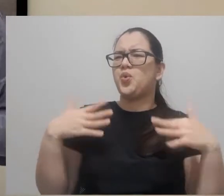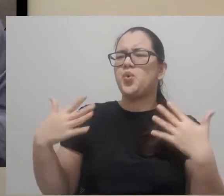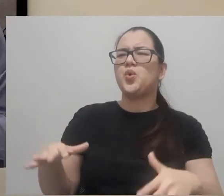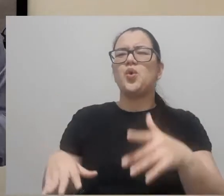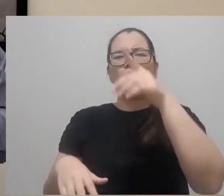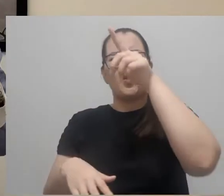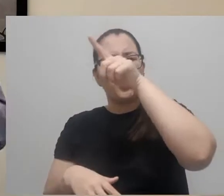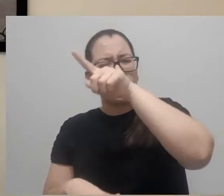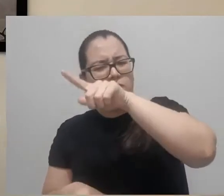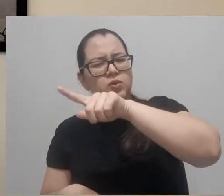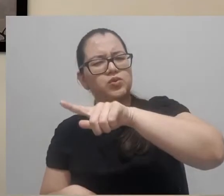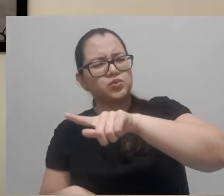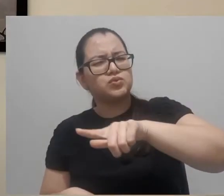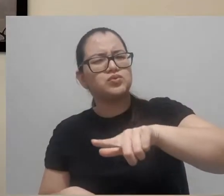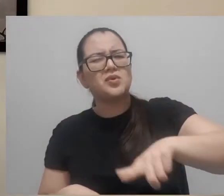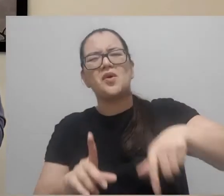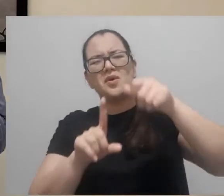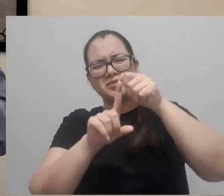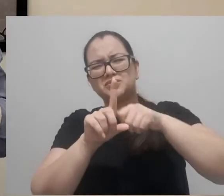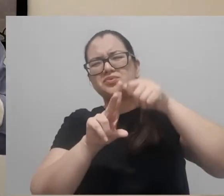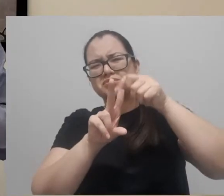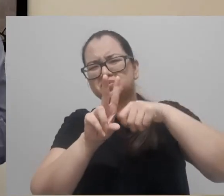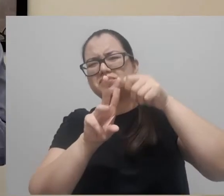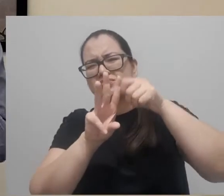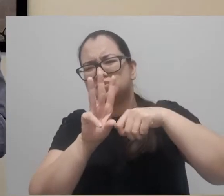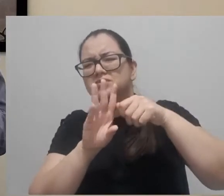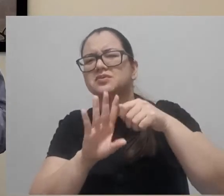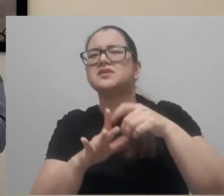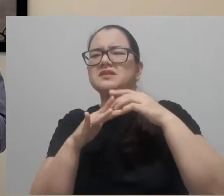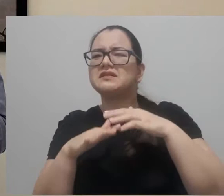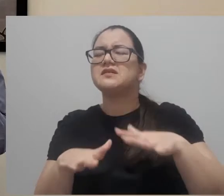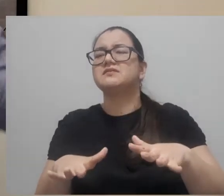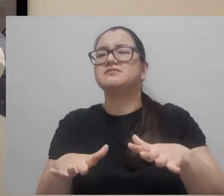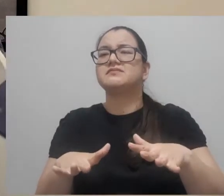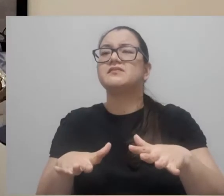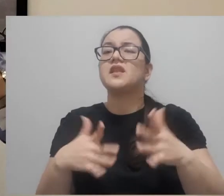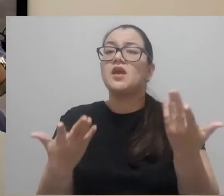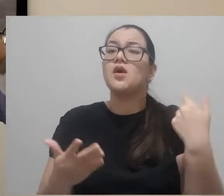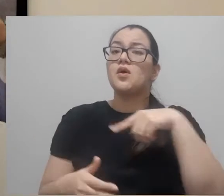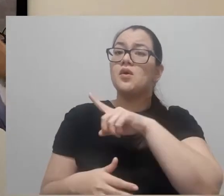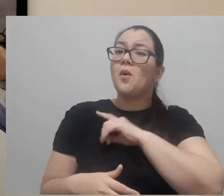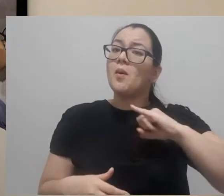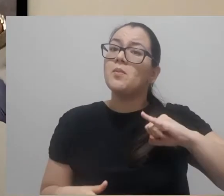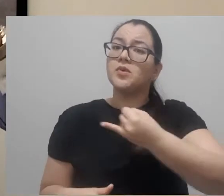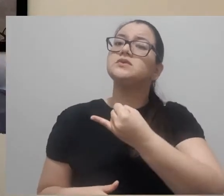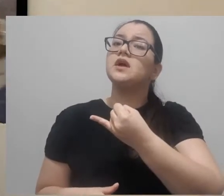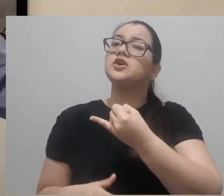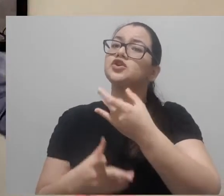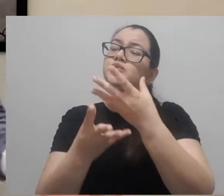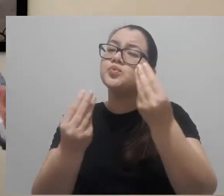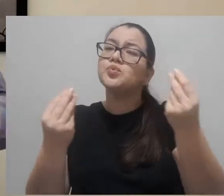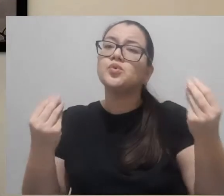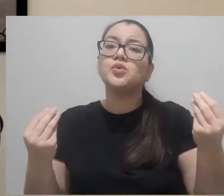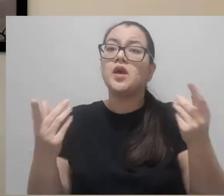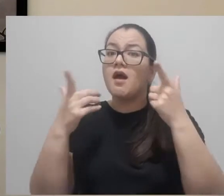continua aí ao longo desses meses. Essa é uma oportunidade para muitos de nós atentarmos quais são